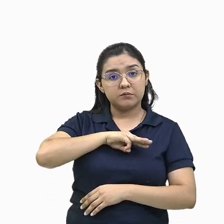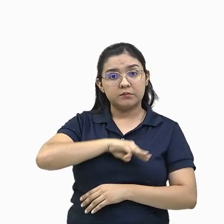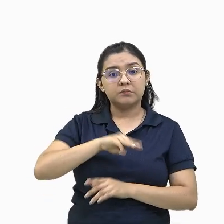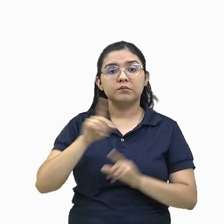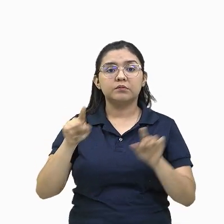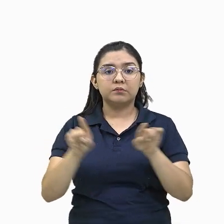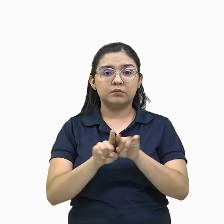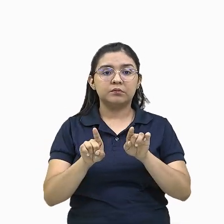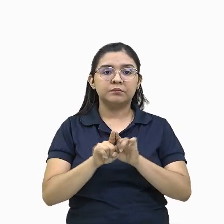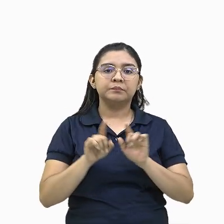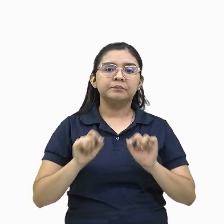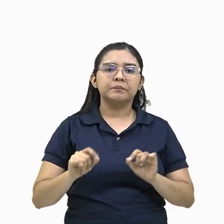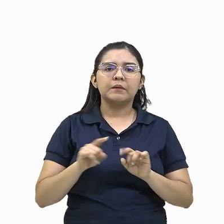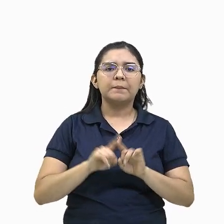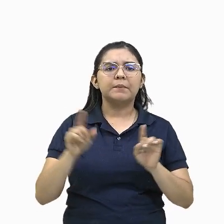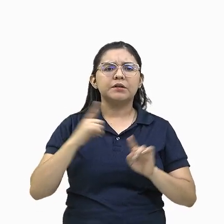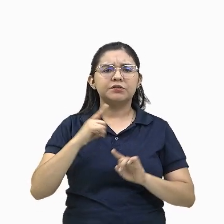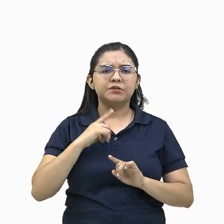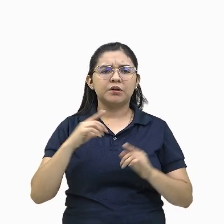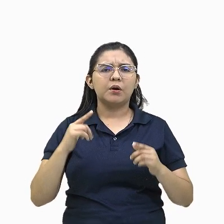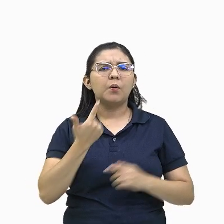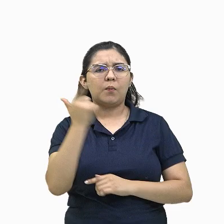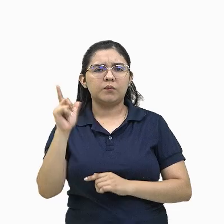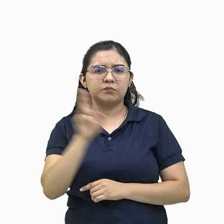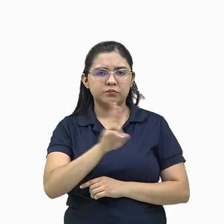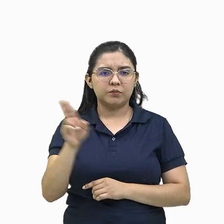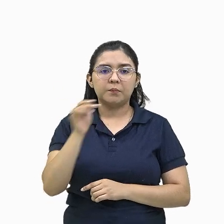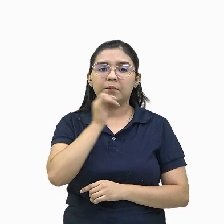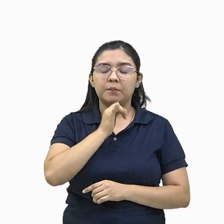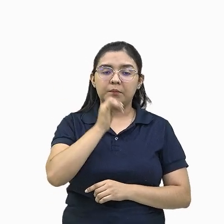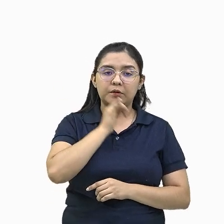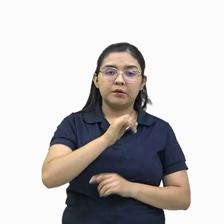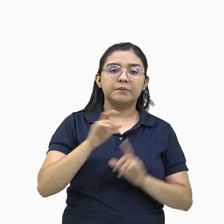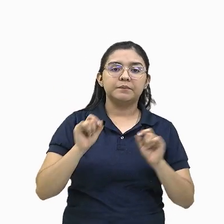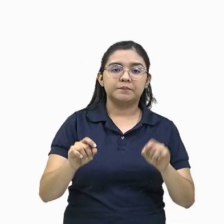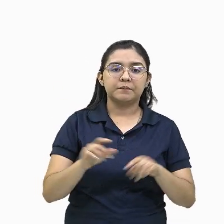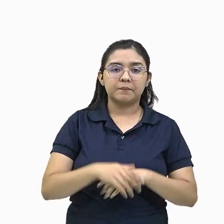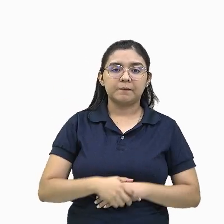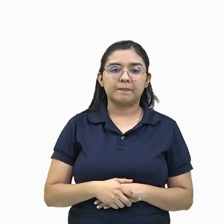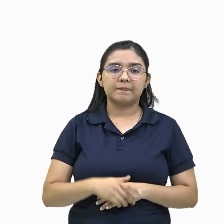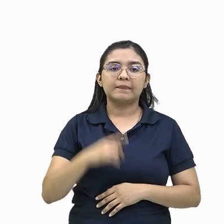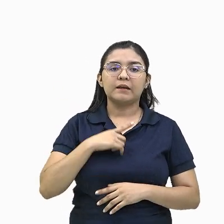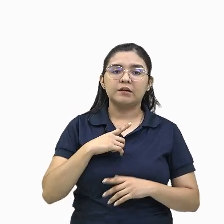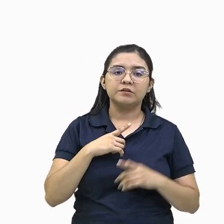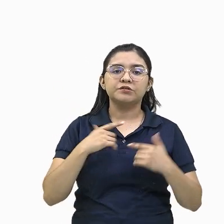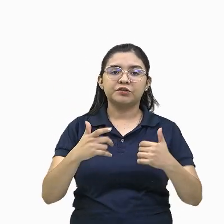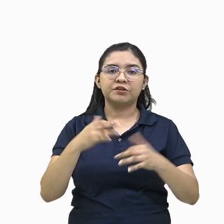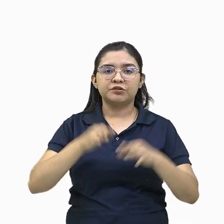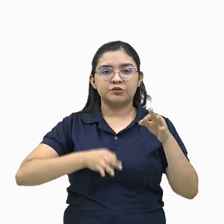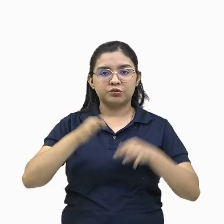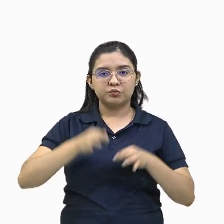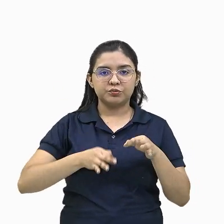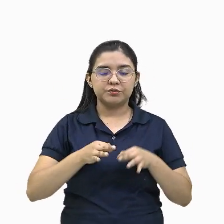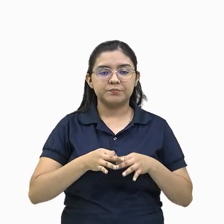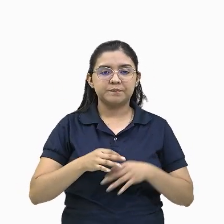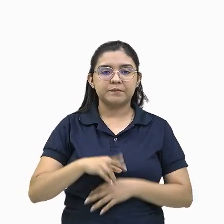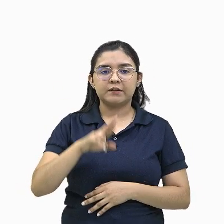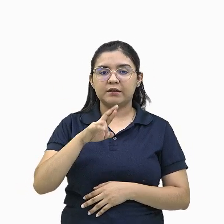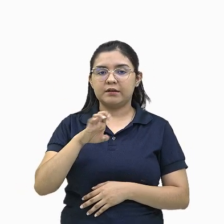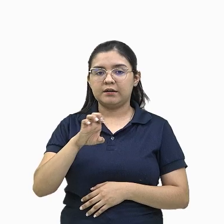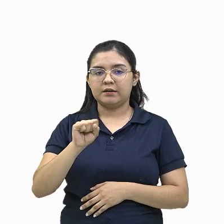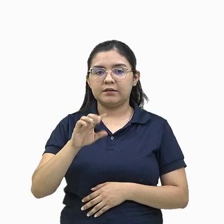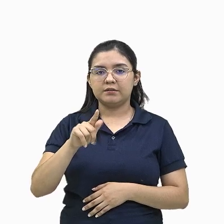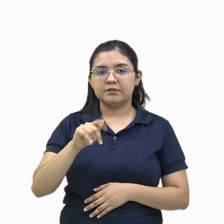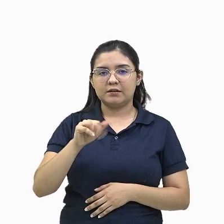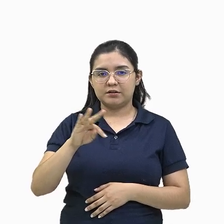chamados descimentos. Mas também havia algumas outras formas, como, por exemplo, as chamadas guerras justas e resgates, tá bom?